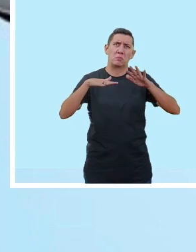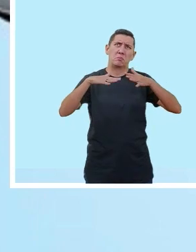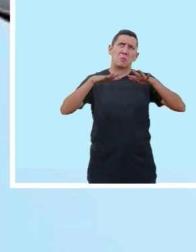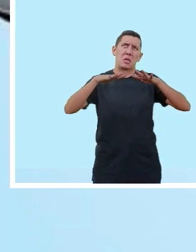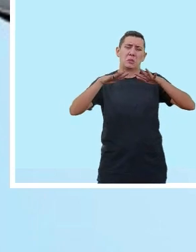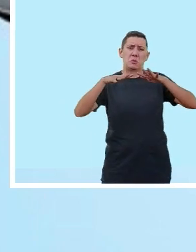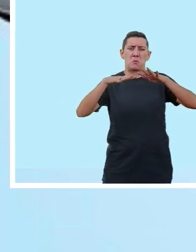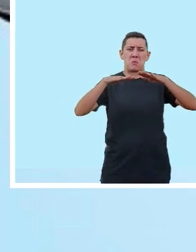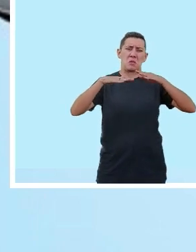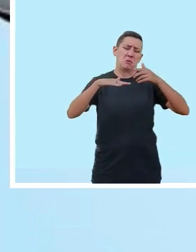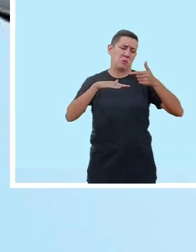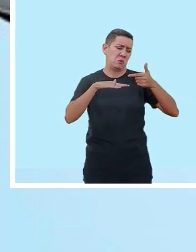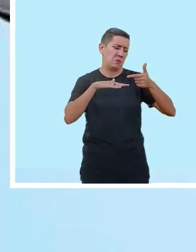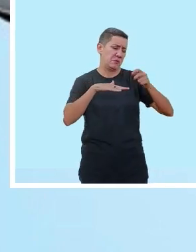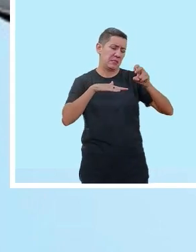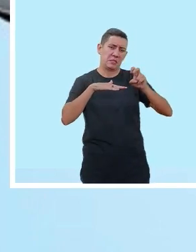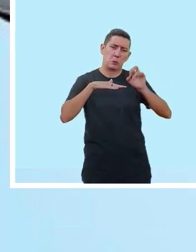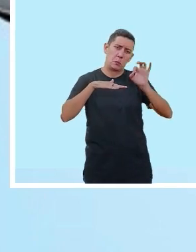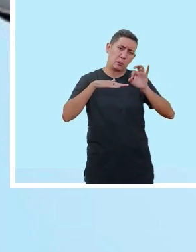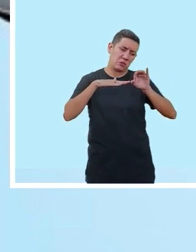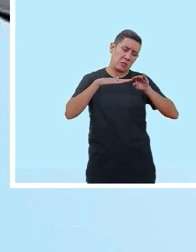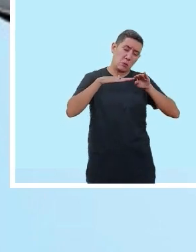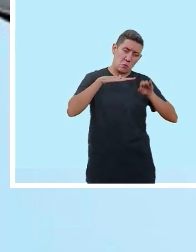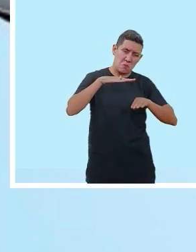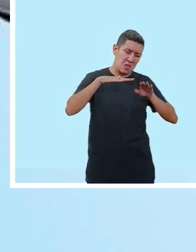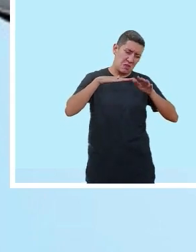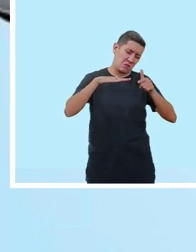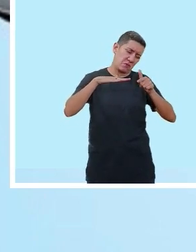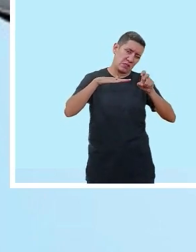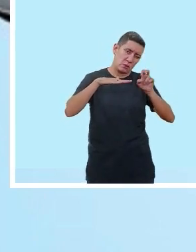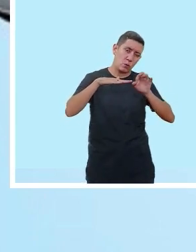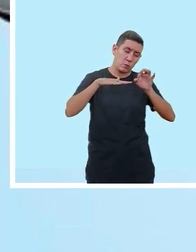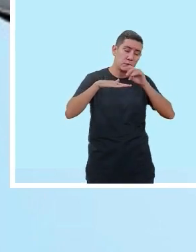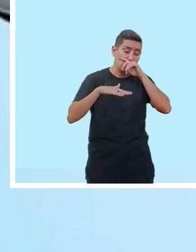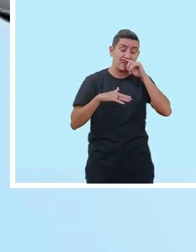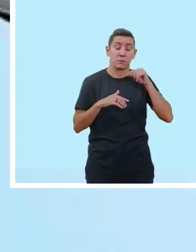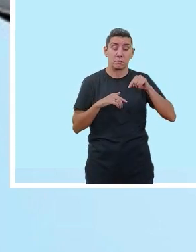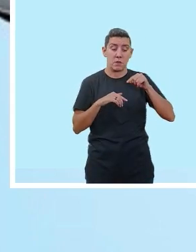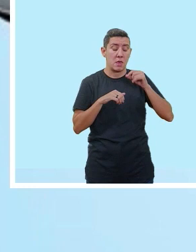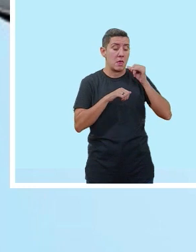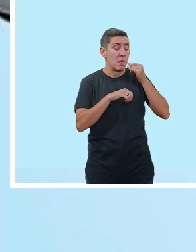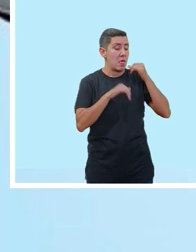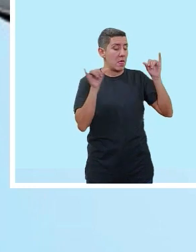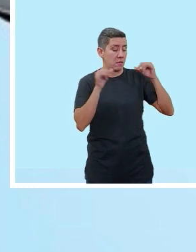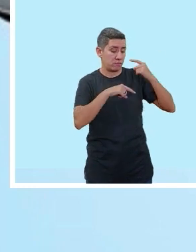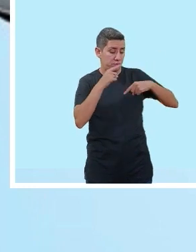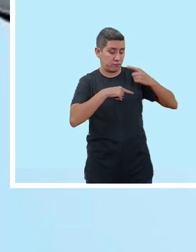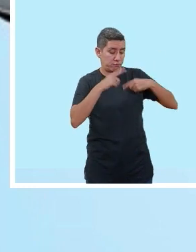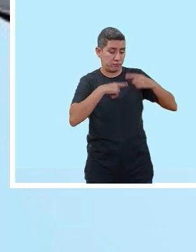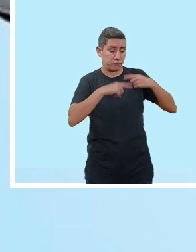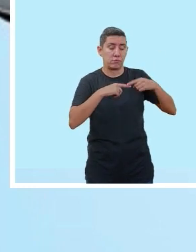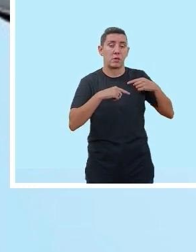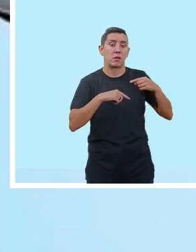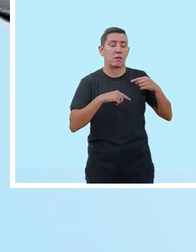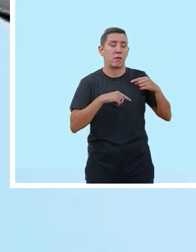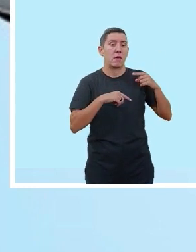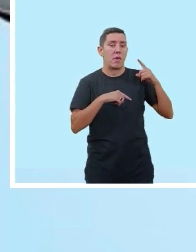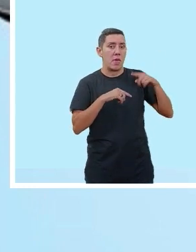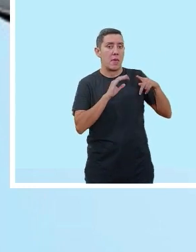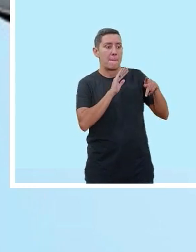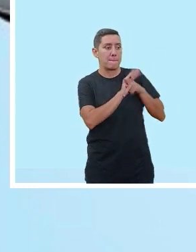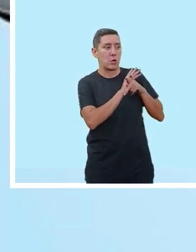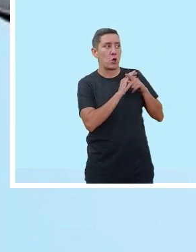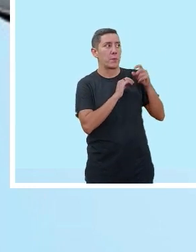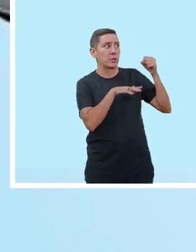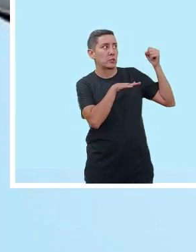da energia elétrica gerada globalmente vem de fontes renováveis,